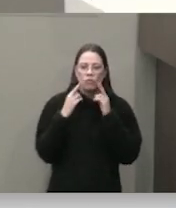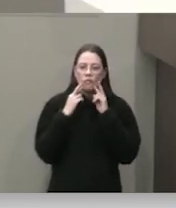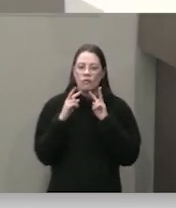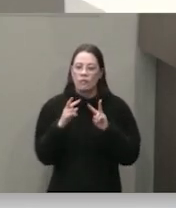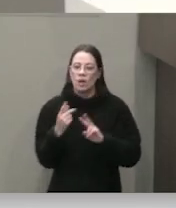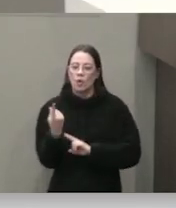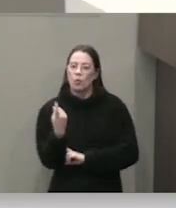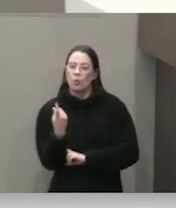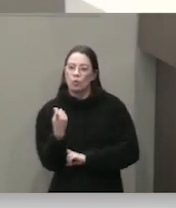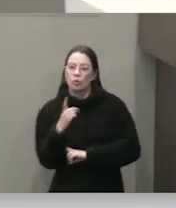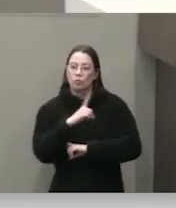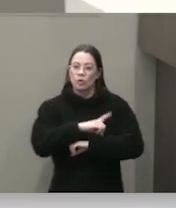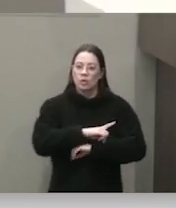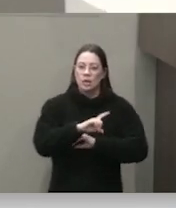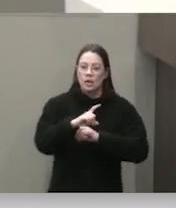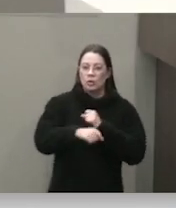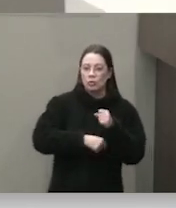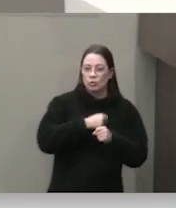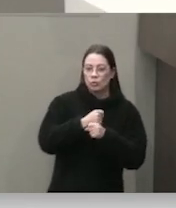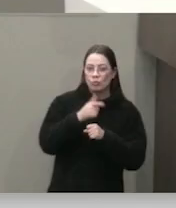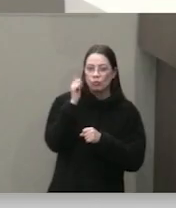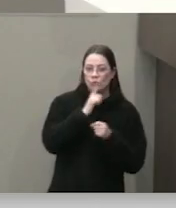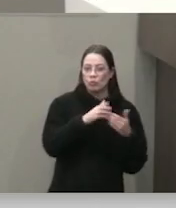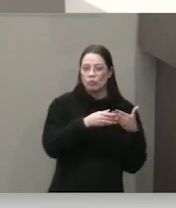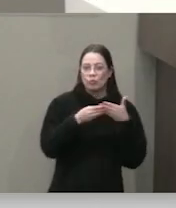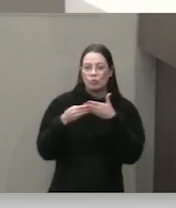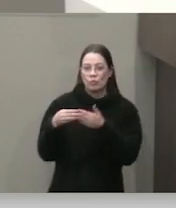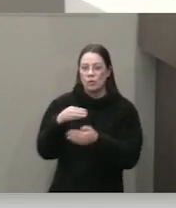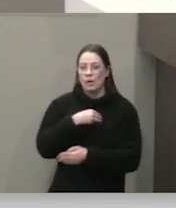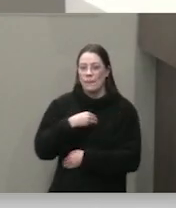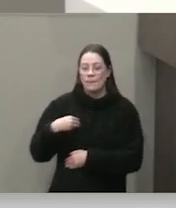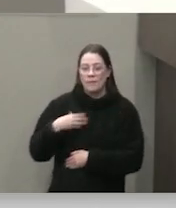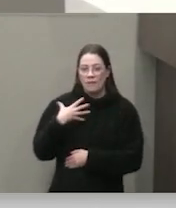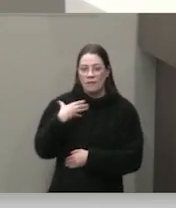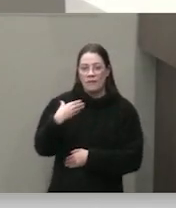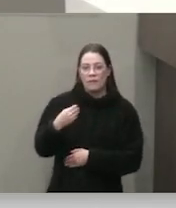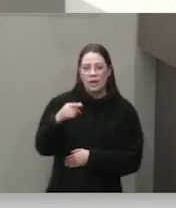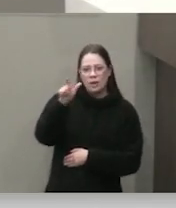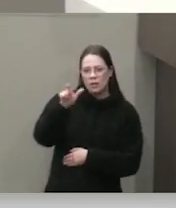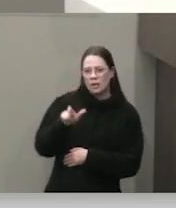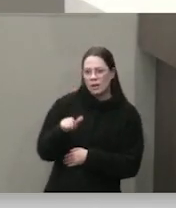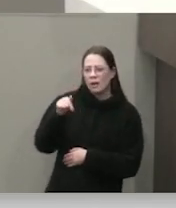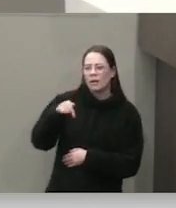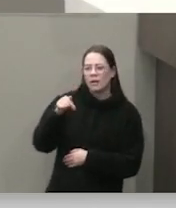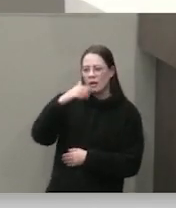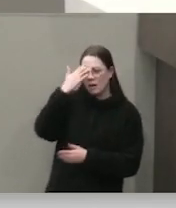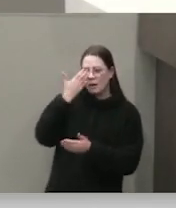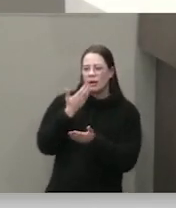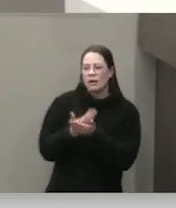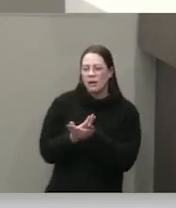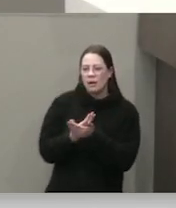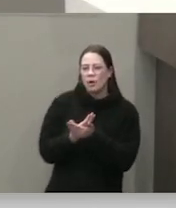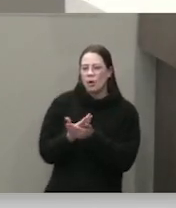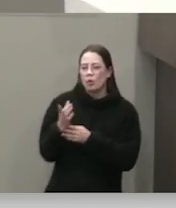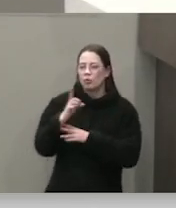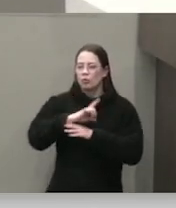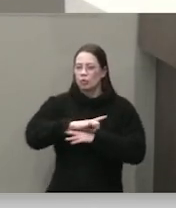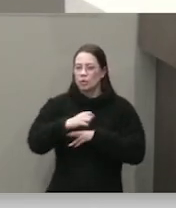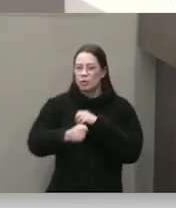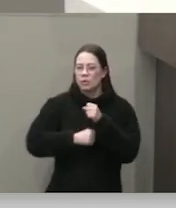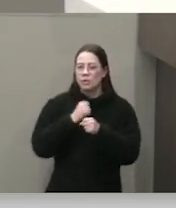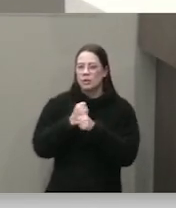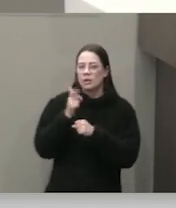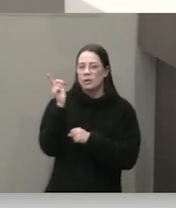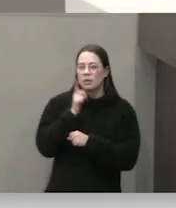um único dia no ano para acompanhamento médico de filhos. E quem aqui ainda acredita que um dia no ano vai